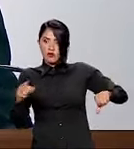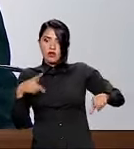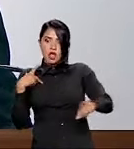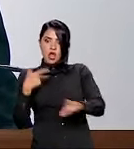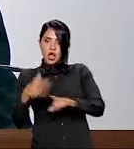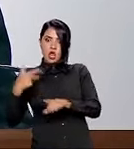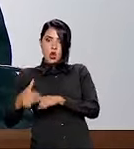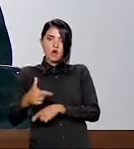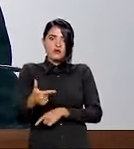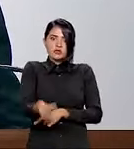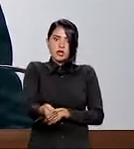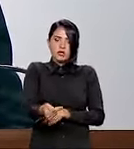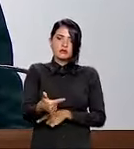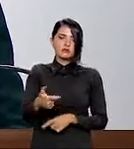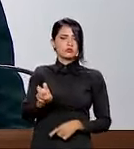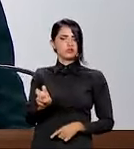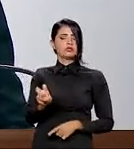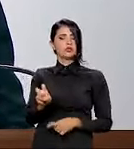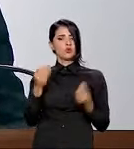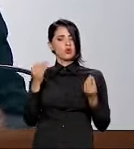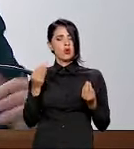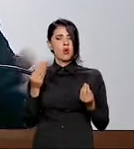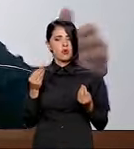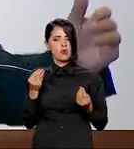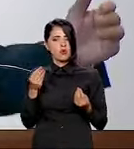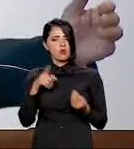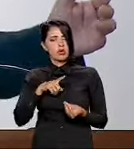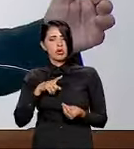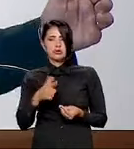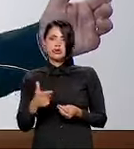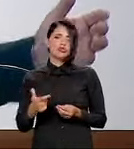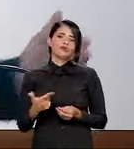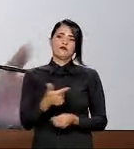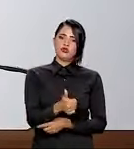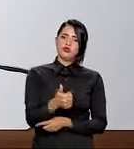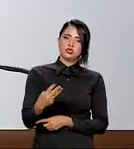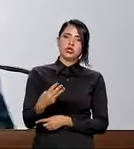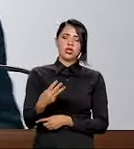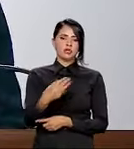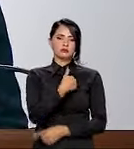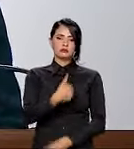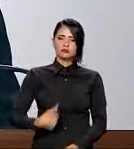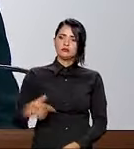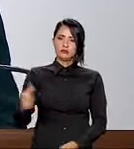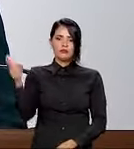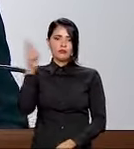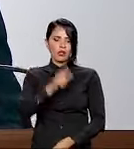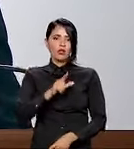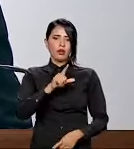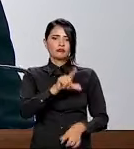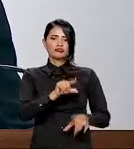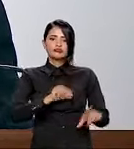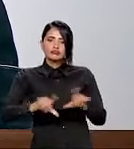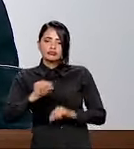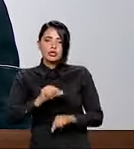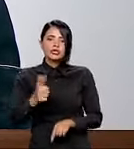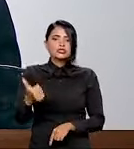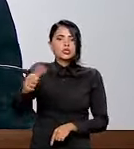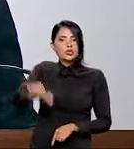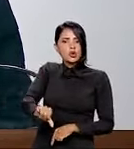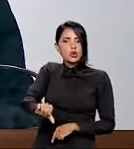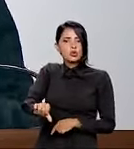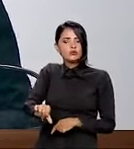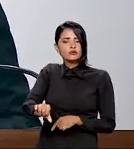ganho 27 ou 25. Não é possível que de 23 governadores ele tenha eleito